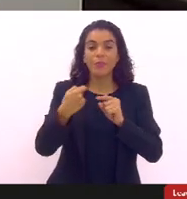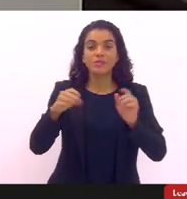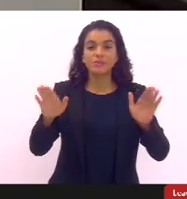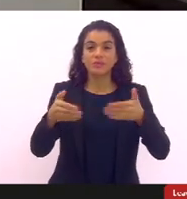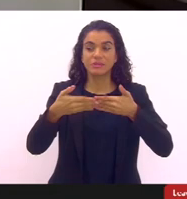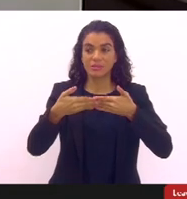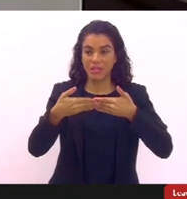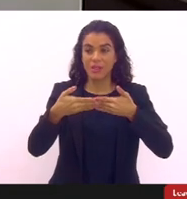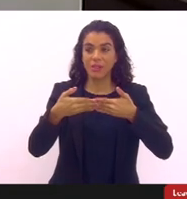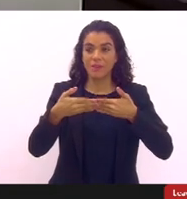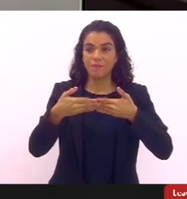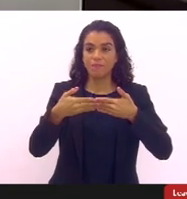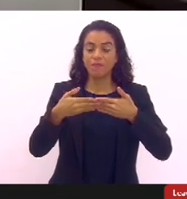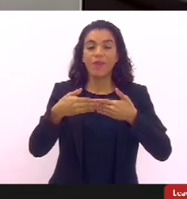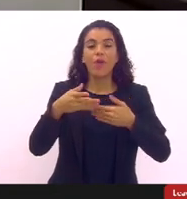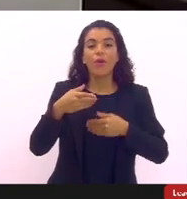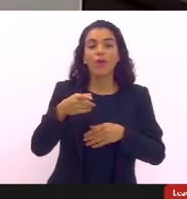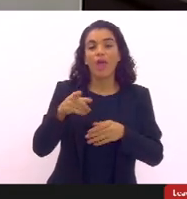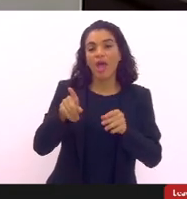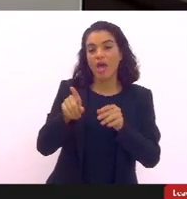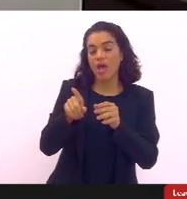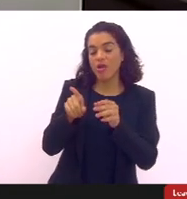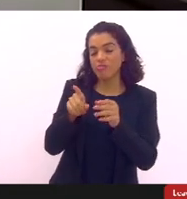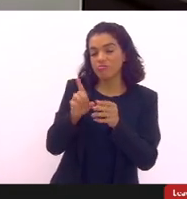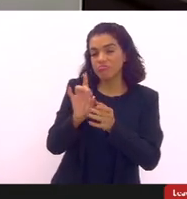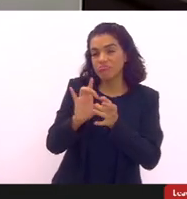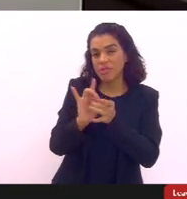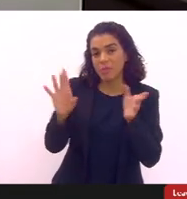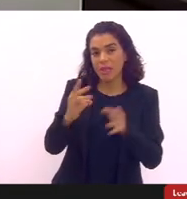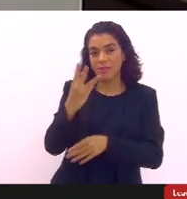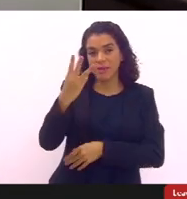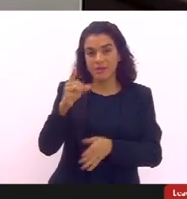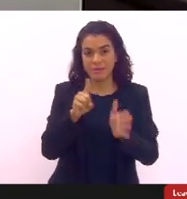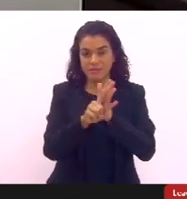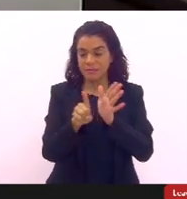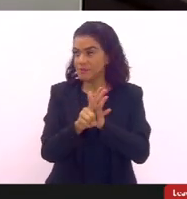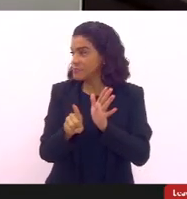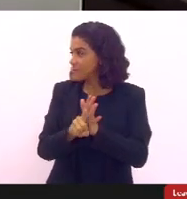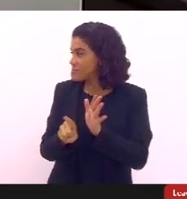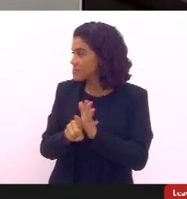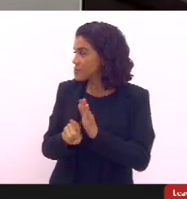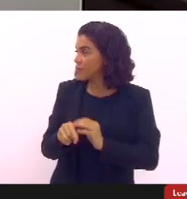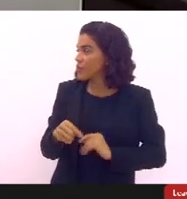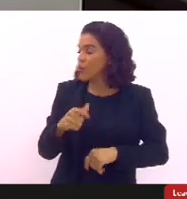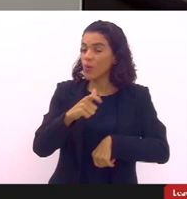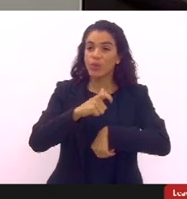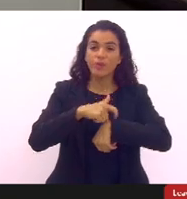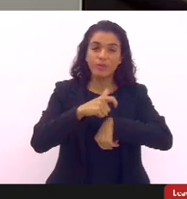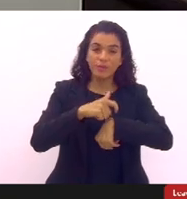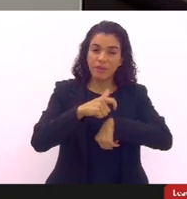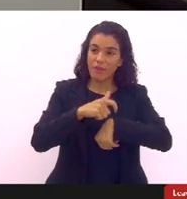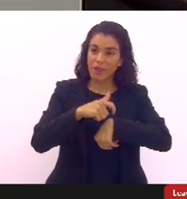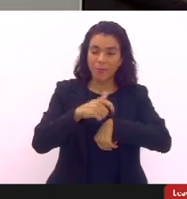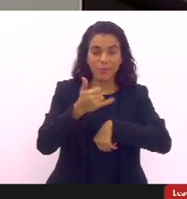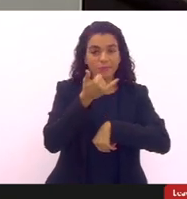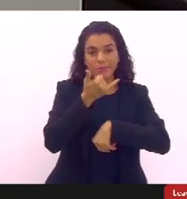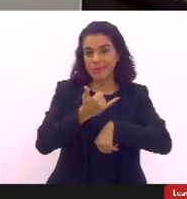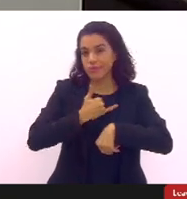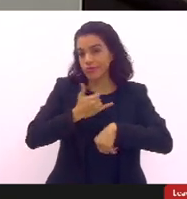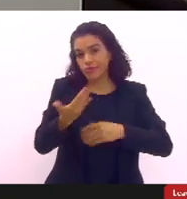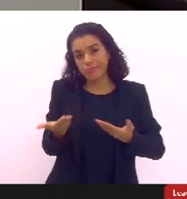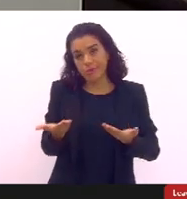e eu queria abrir pelo menos para 3 inscrições. Doutora Alexandra, o tempo é tempo. Desculpe, mas eu